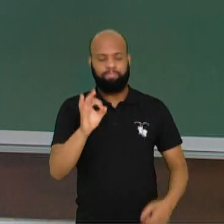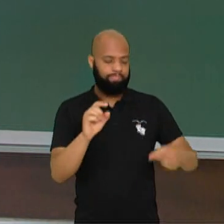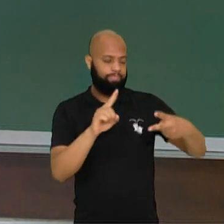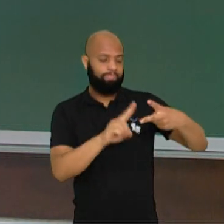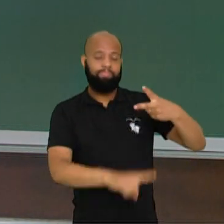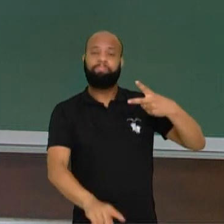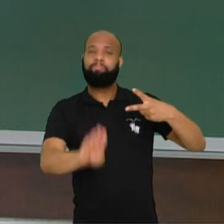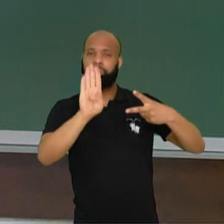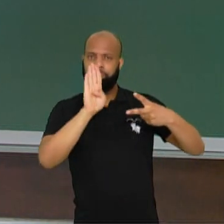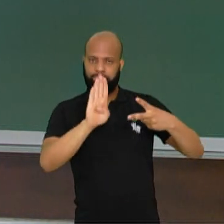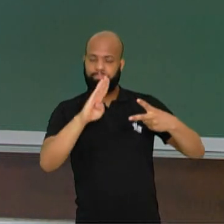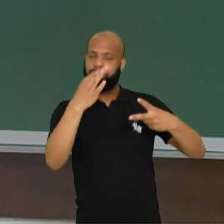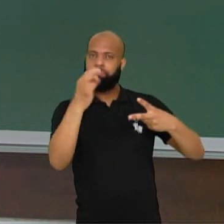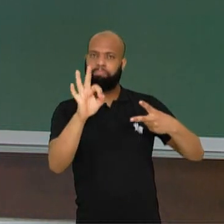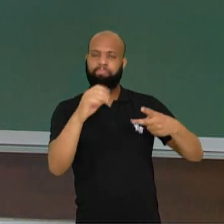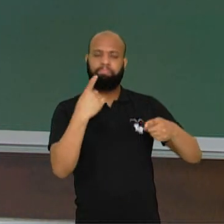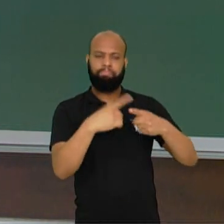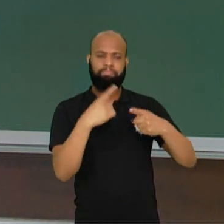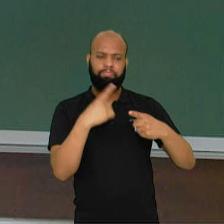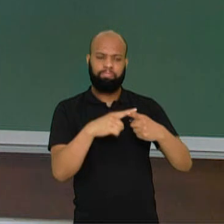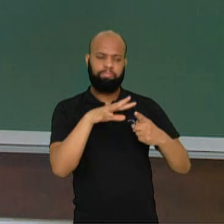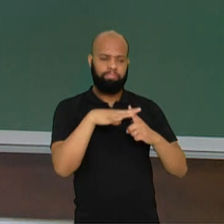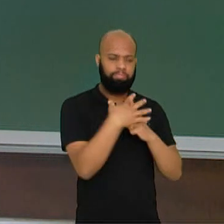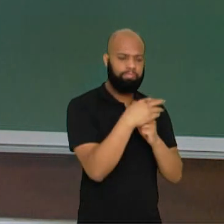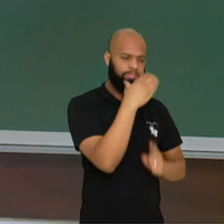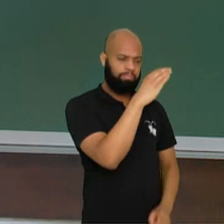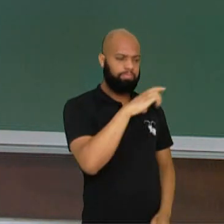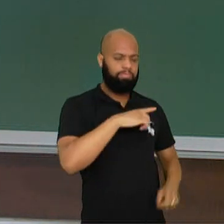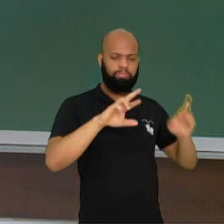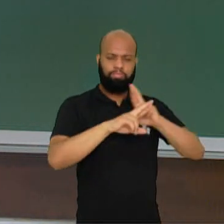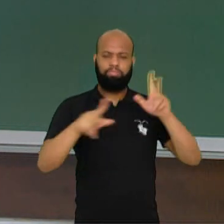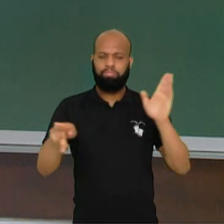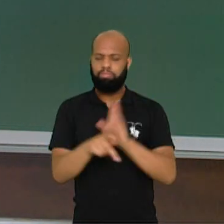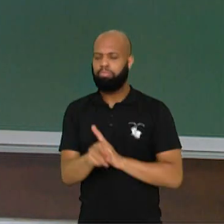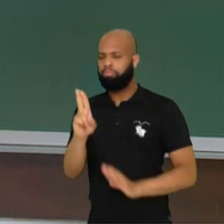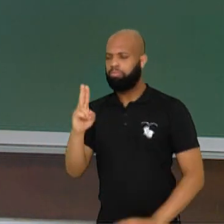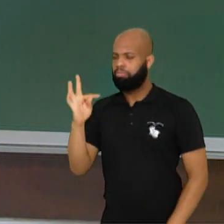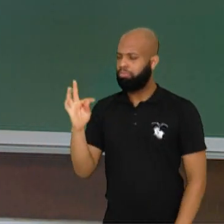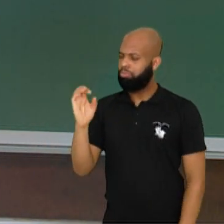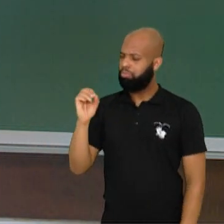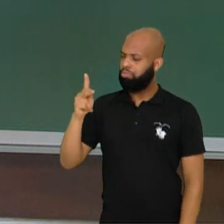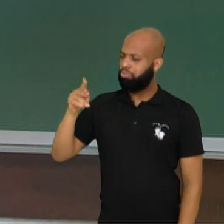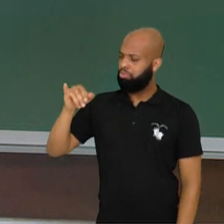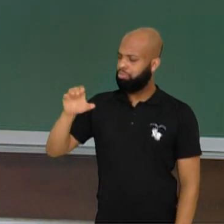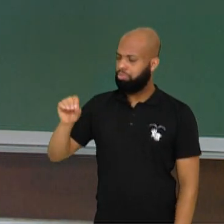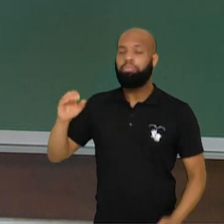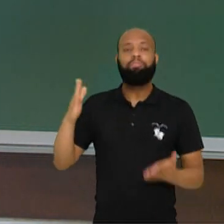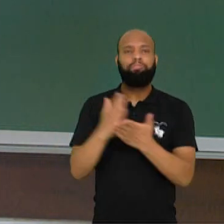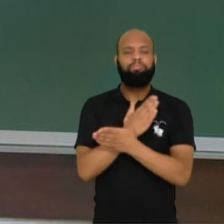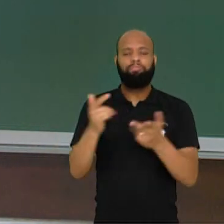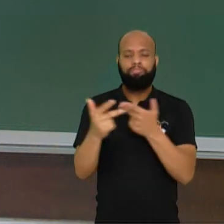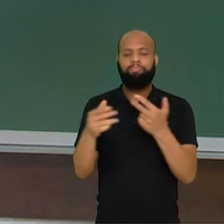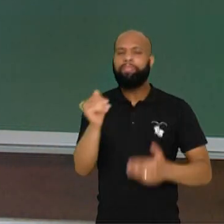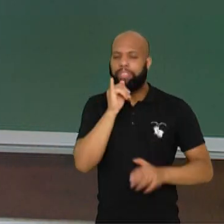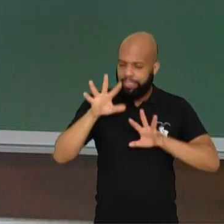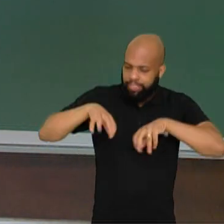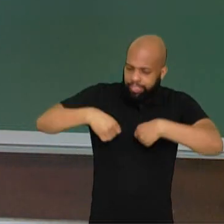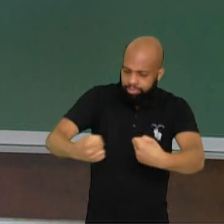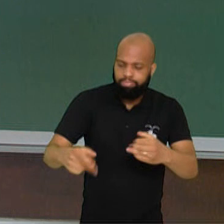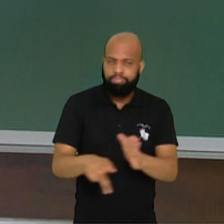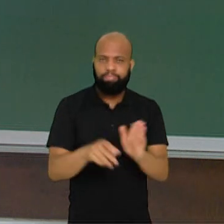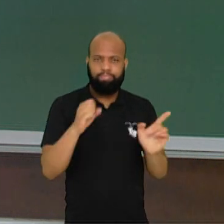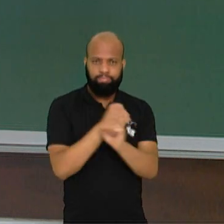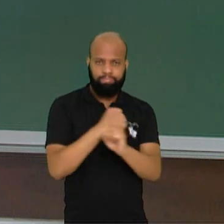a alternativa B. O socialismo científico se difere do utópico em alguns pontos, como a defesa de